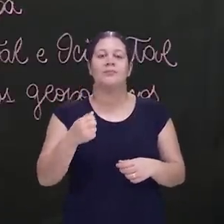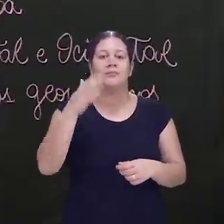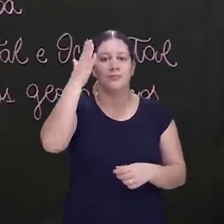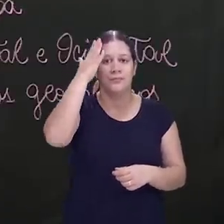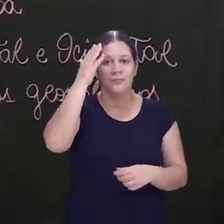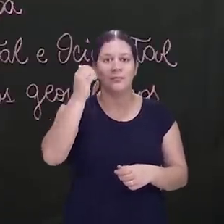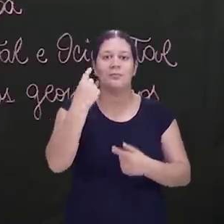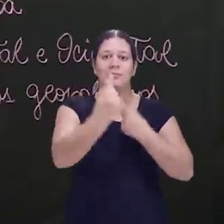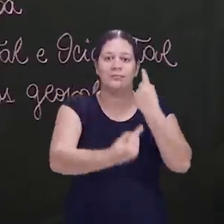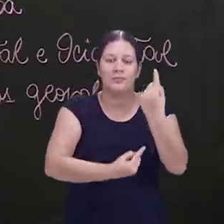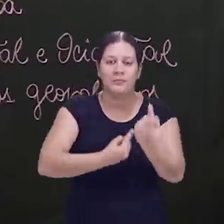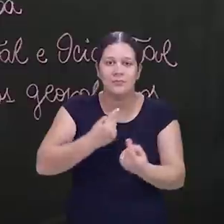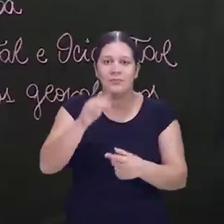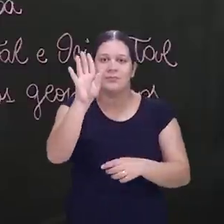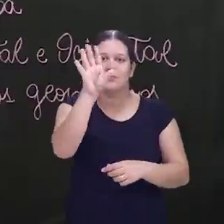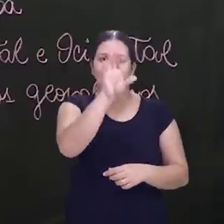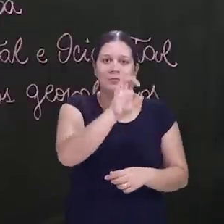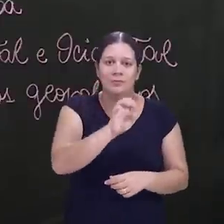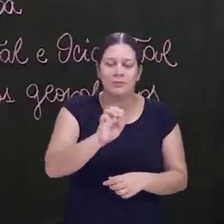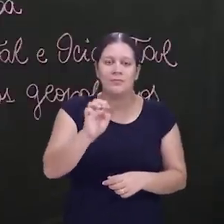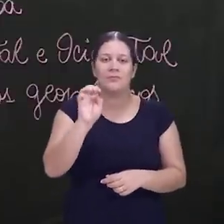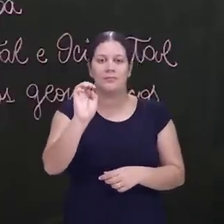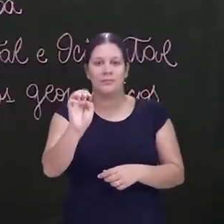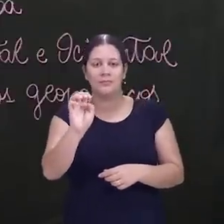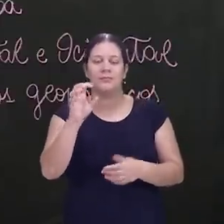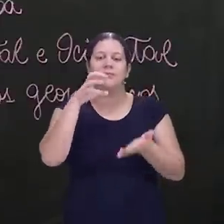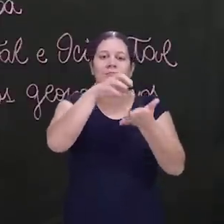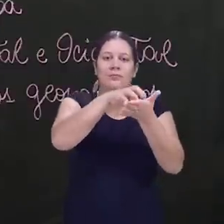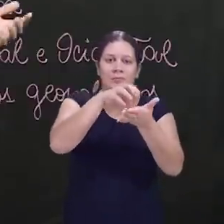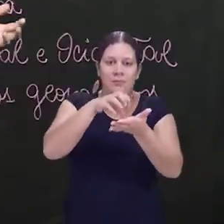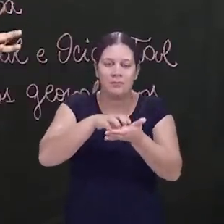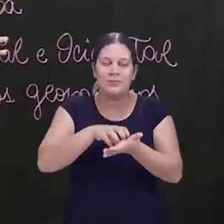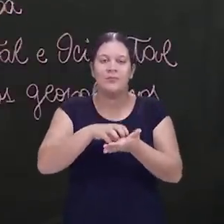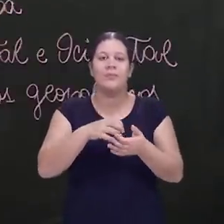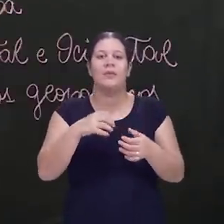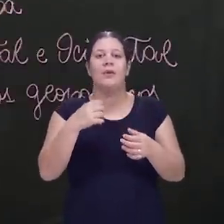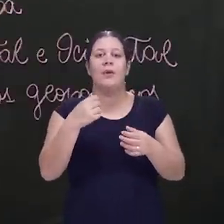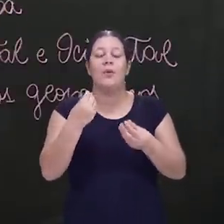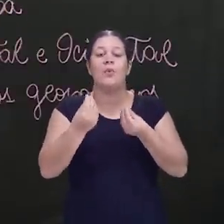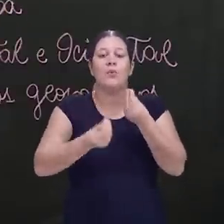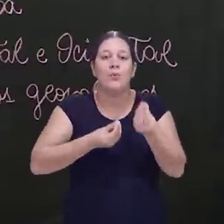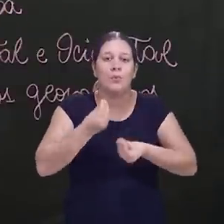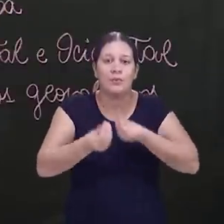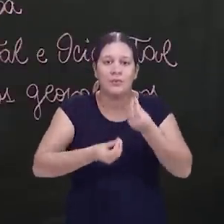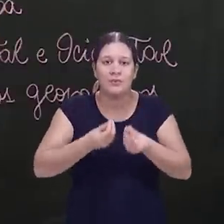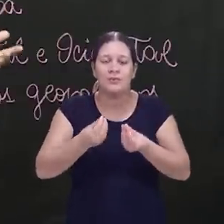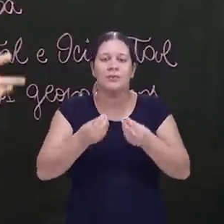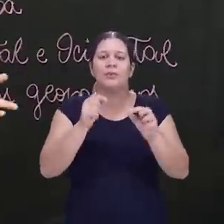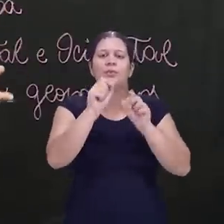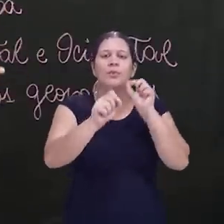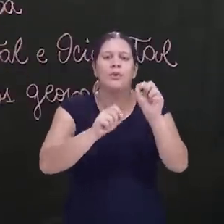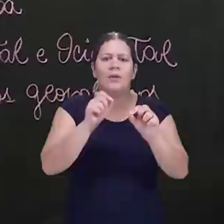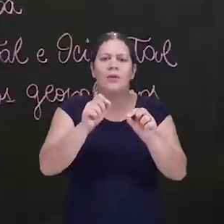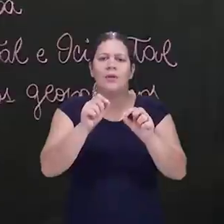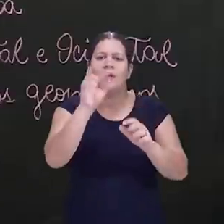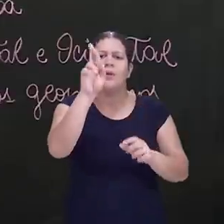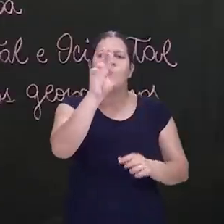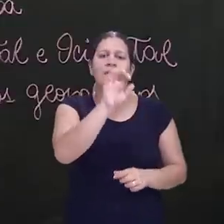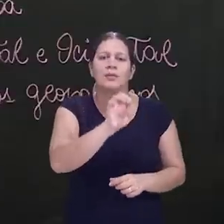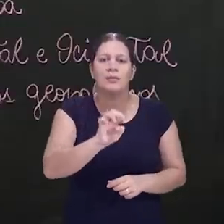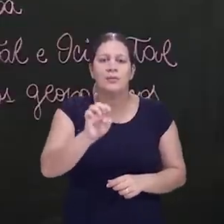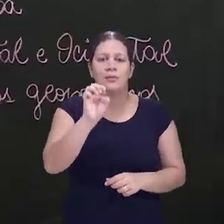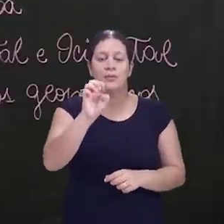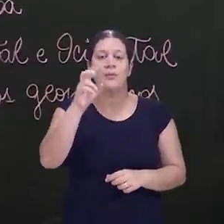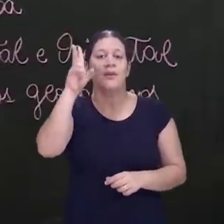que é Europa Ocidental, Europa Oriental, Setentrional, Meridional, Central. Afinal, o que é região mesmo?